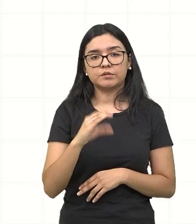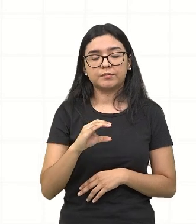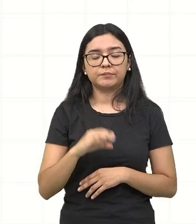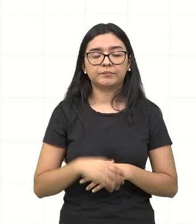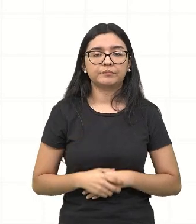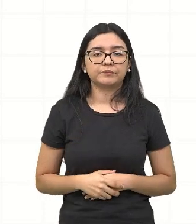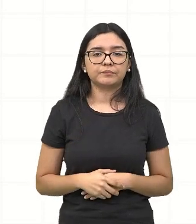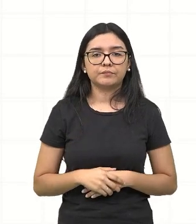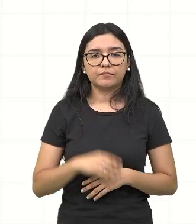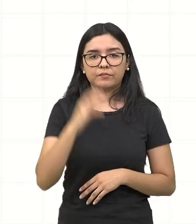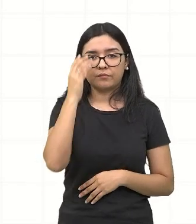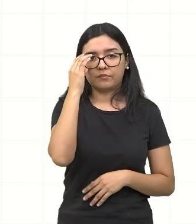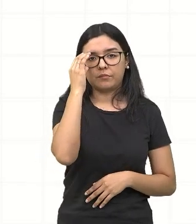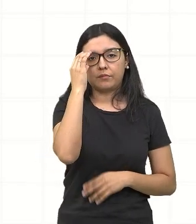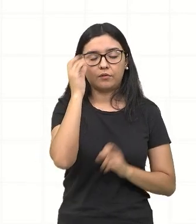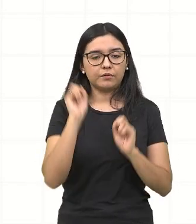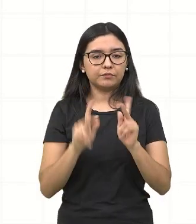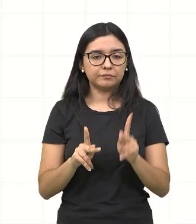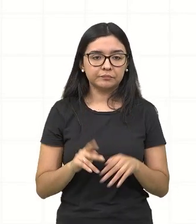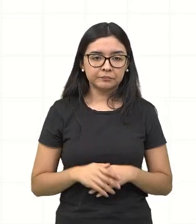18 graus. Beleza?